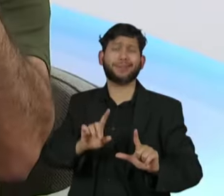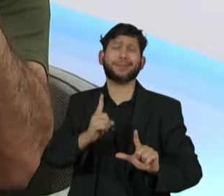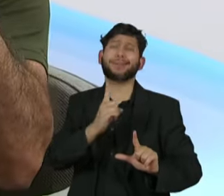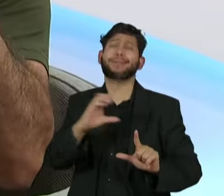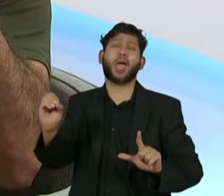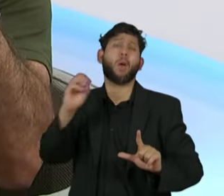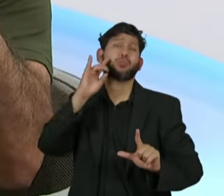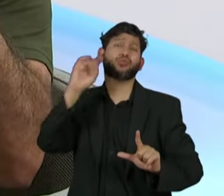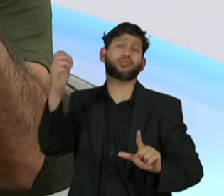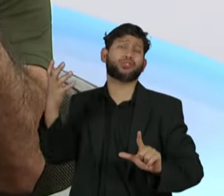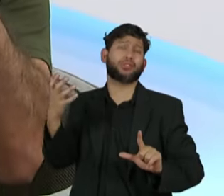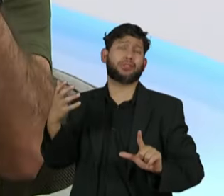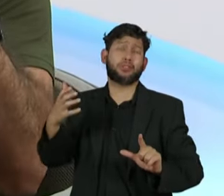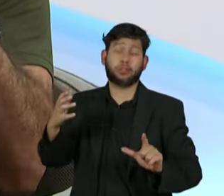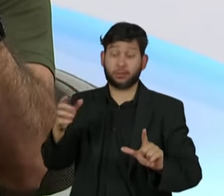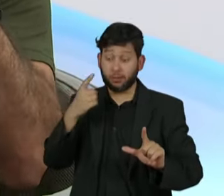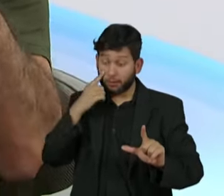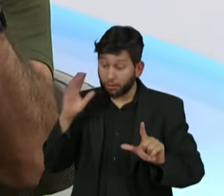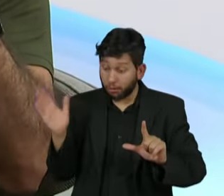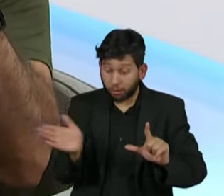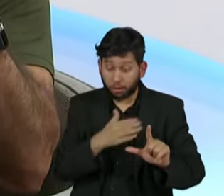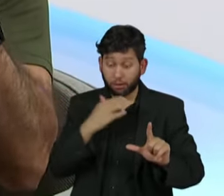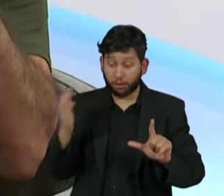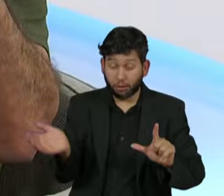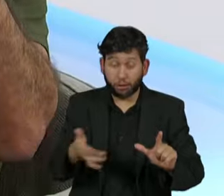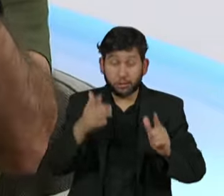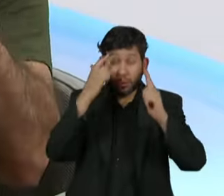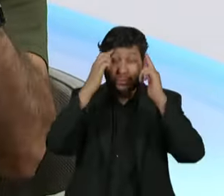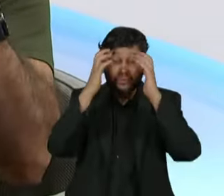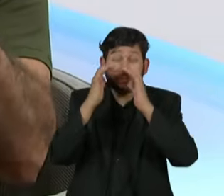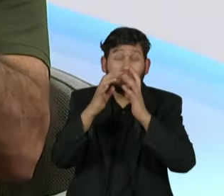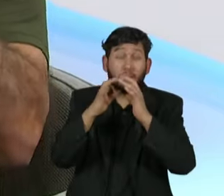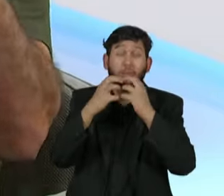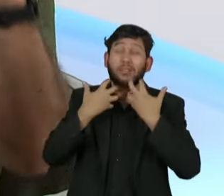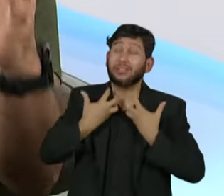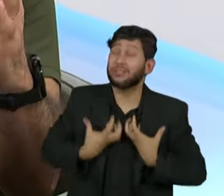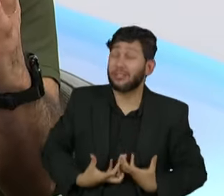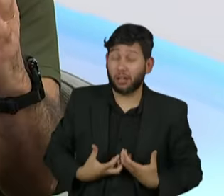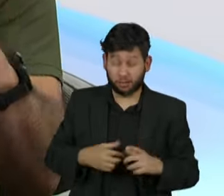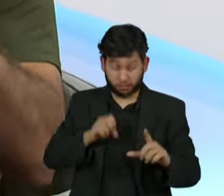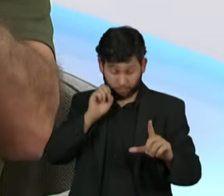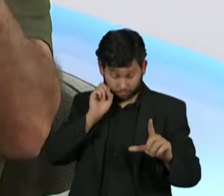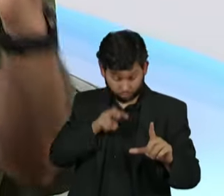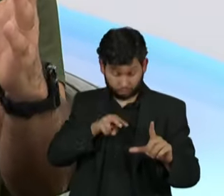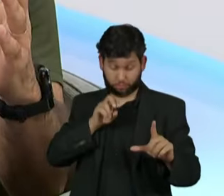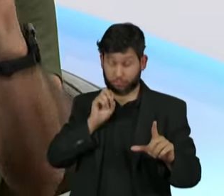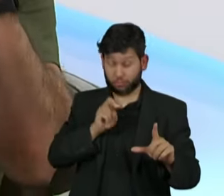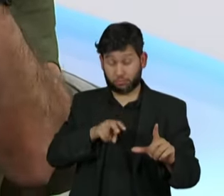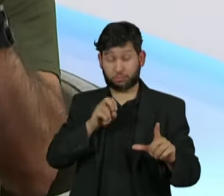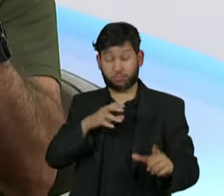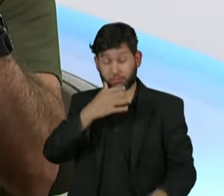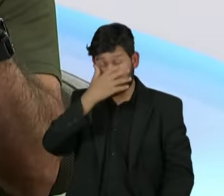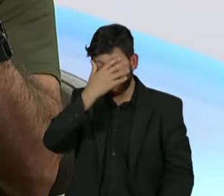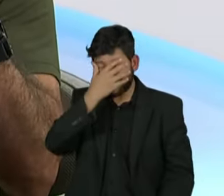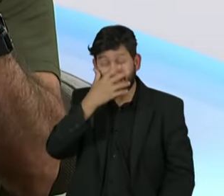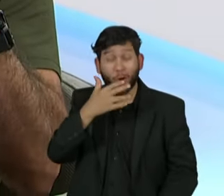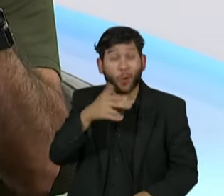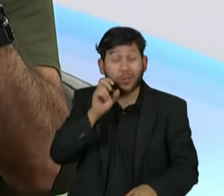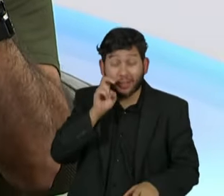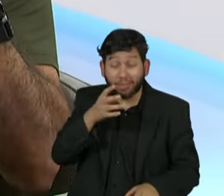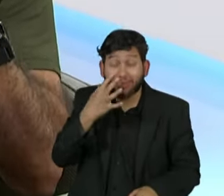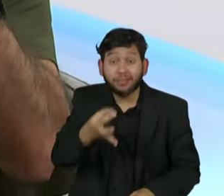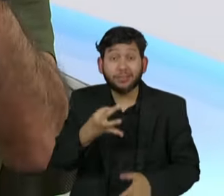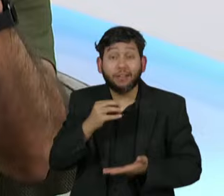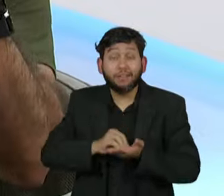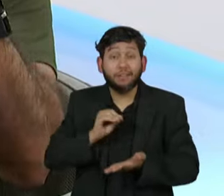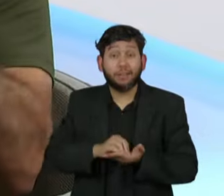é um trabalho quase desumano você no fim do dia você tá completamente exausto vendo coisas que você não deveria ver e deixando de ver coisas que você deveria